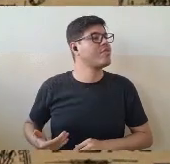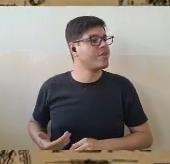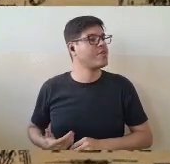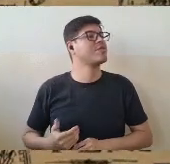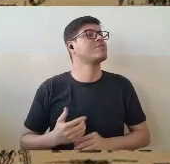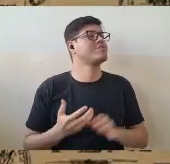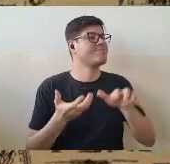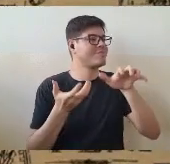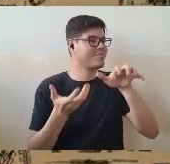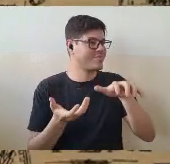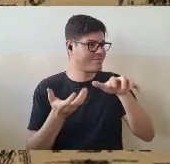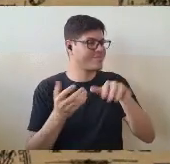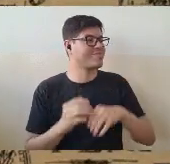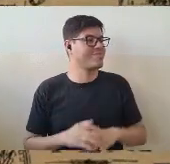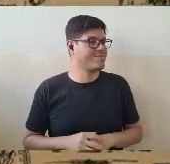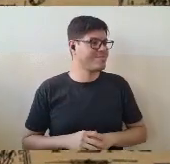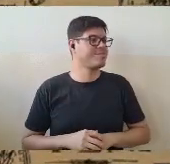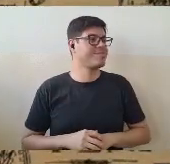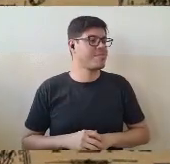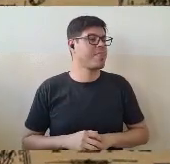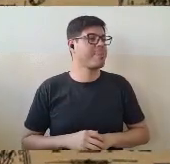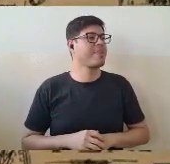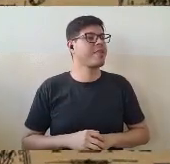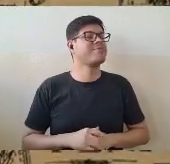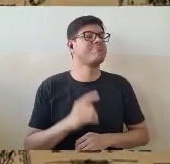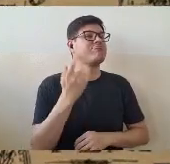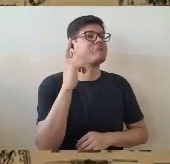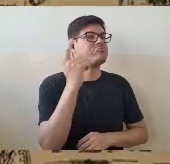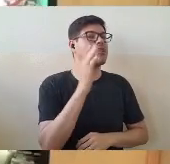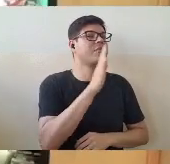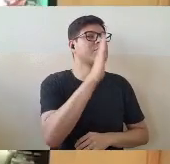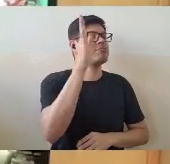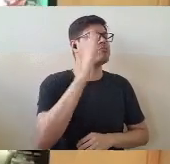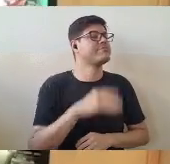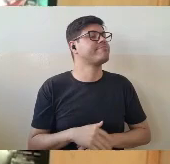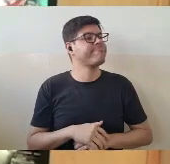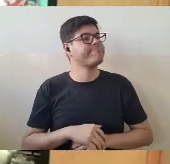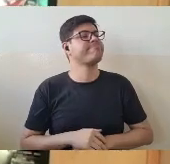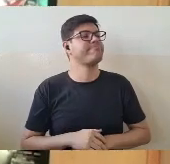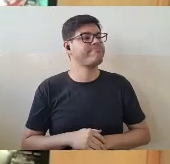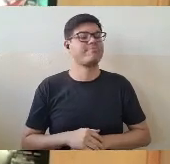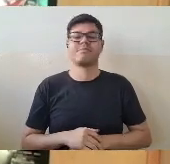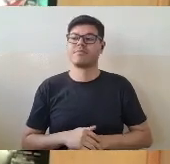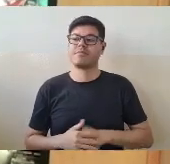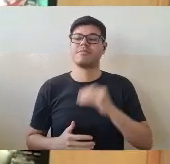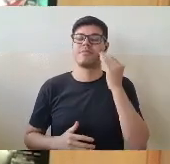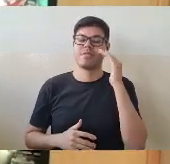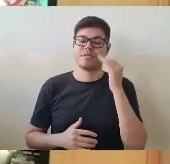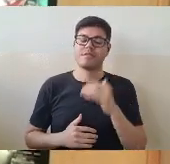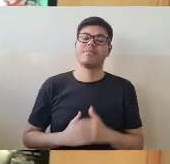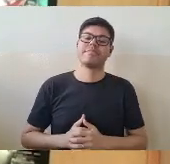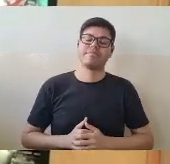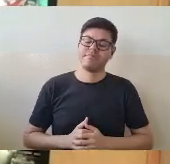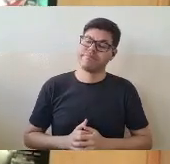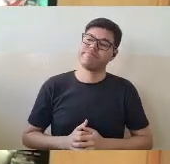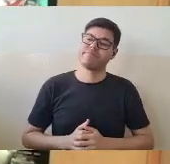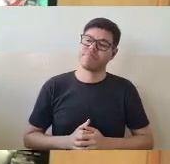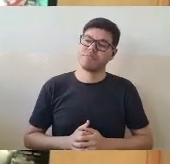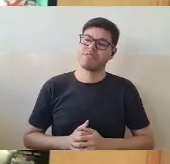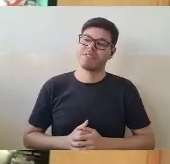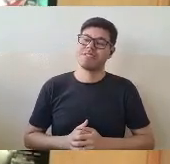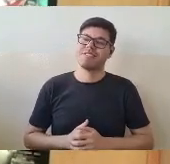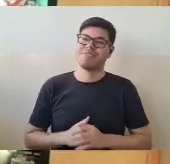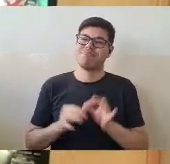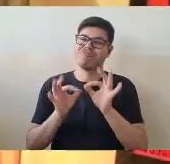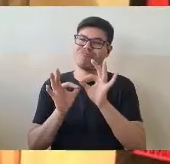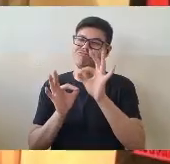4, 5 cidades. É, tem. Tinha uma pesquisa o Triângulo, porque tem 3 cidades, né? Exatamente. É o cantinho do mapa lá, né?